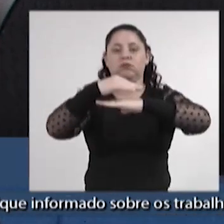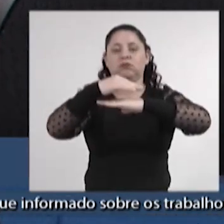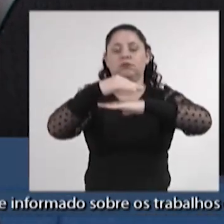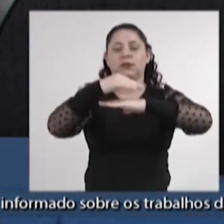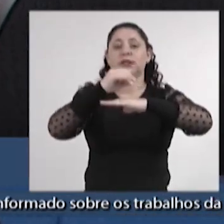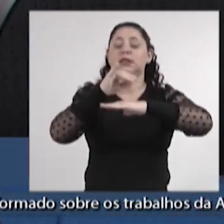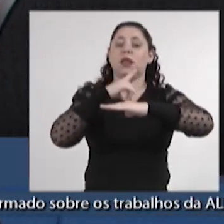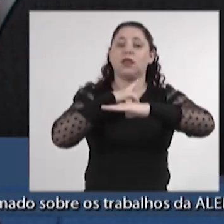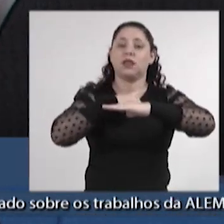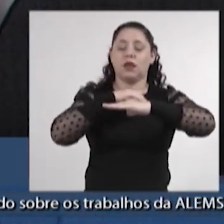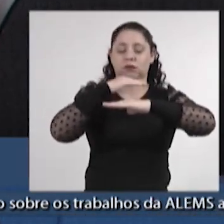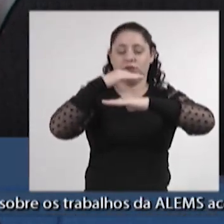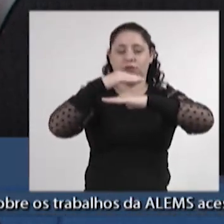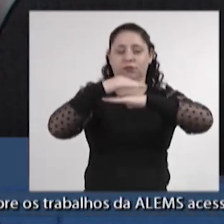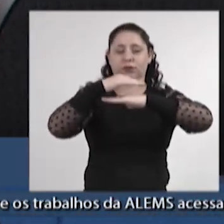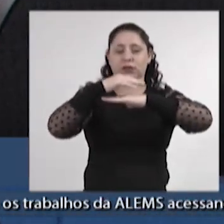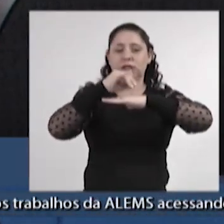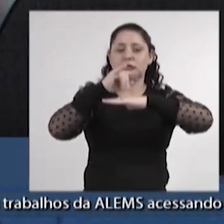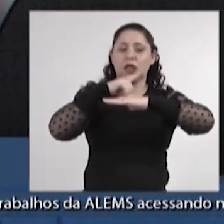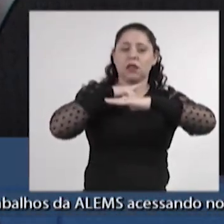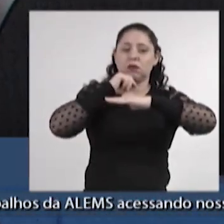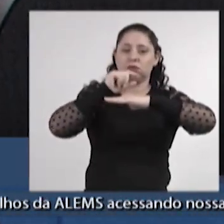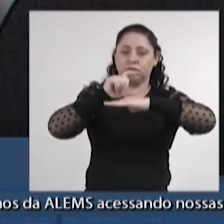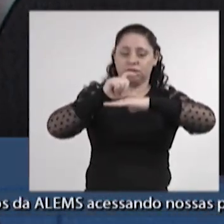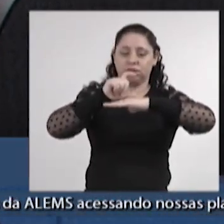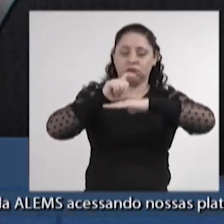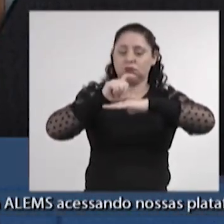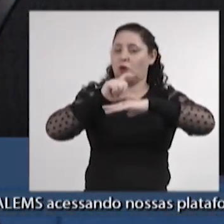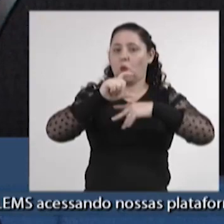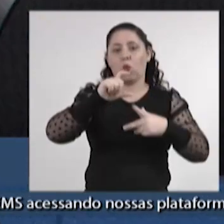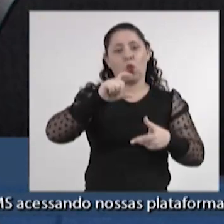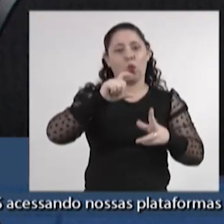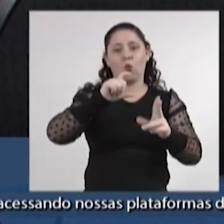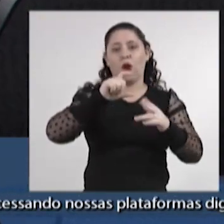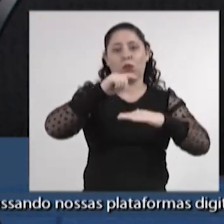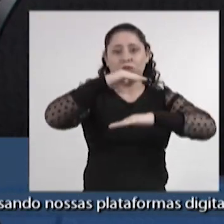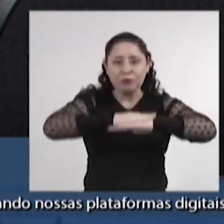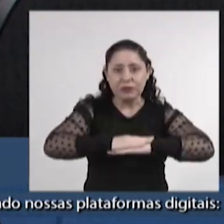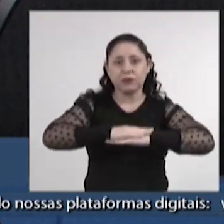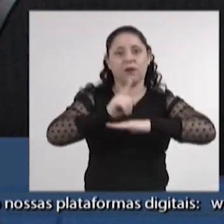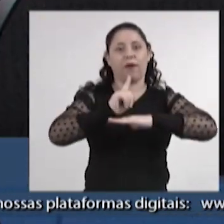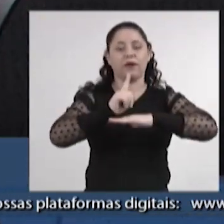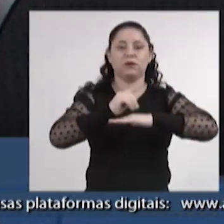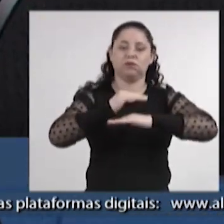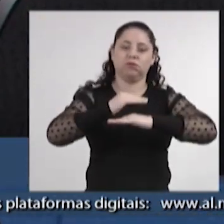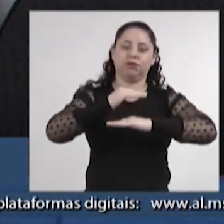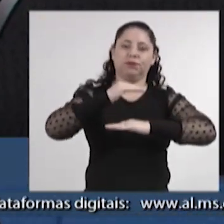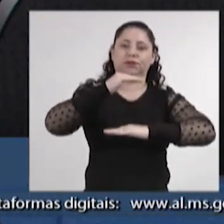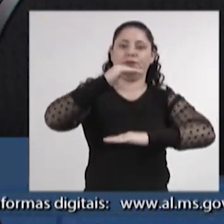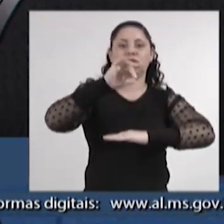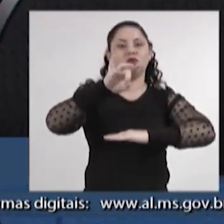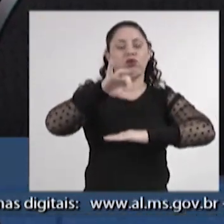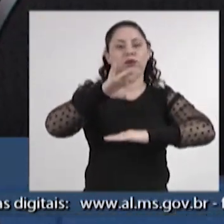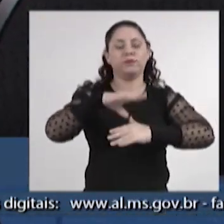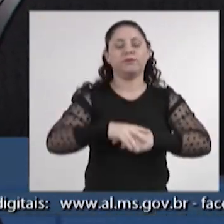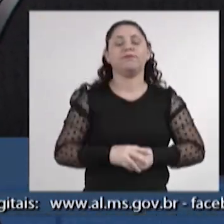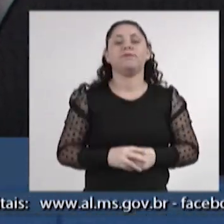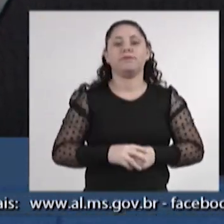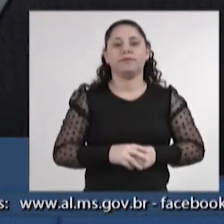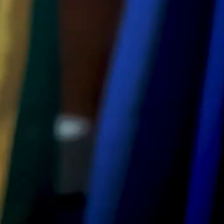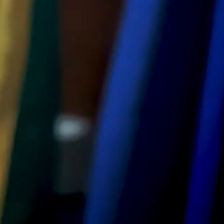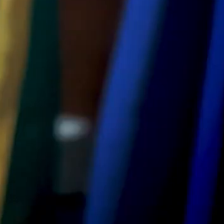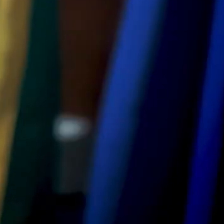se hoje tem uma camada assim, daqui a 20 anos essa camada vai continuar assim, com uma outra camada assim em cima. Então, não tem muito para onde correr.